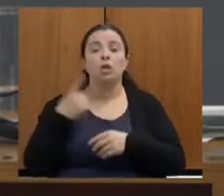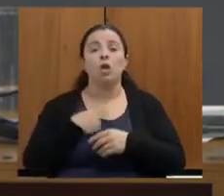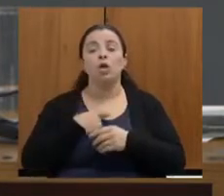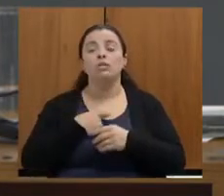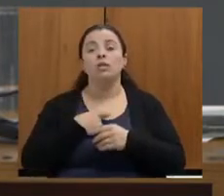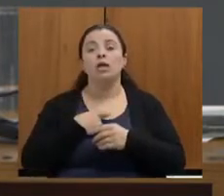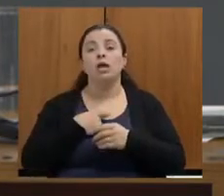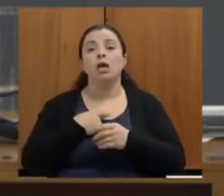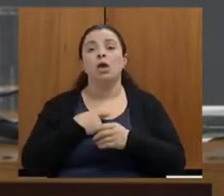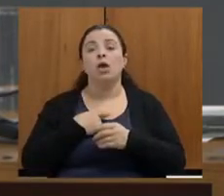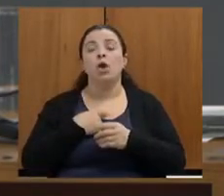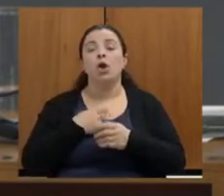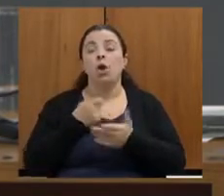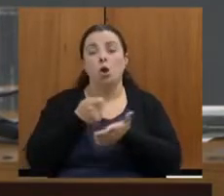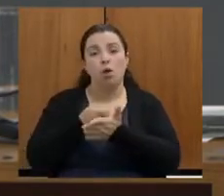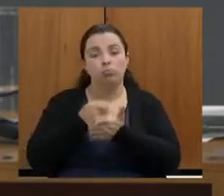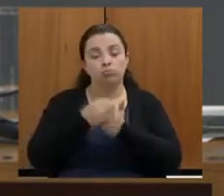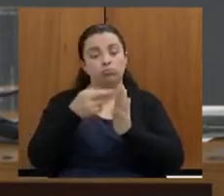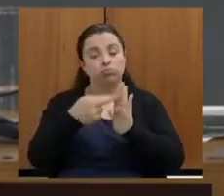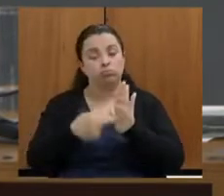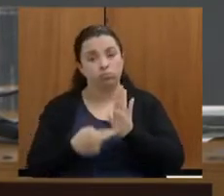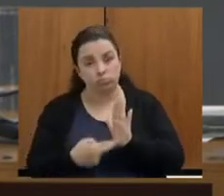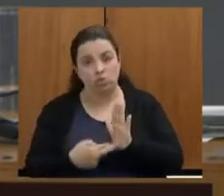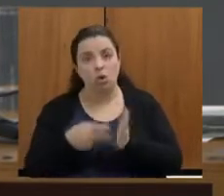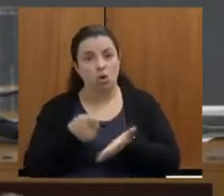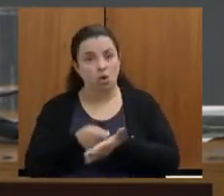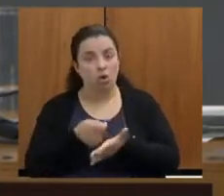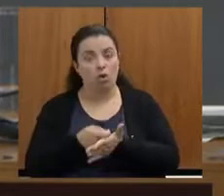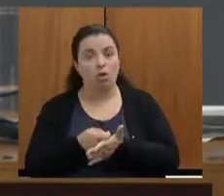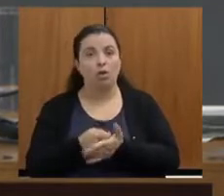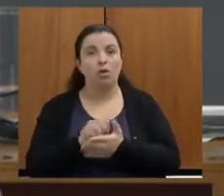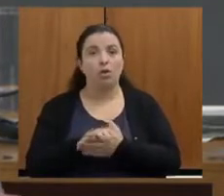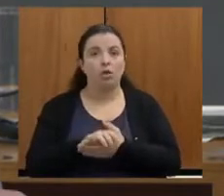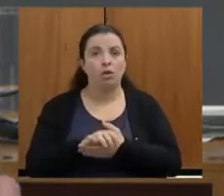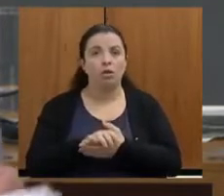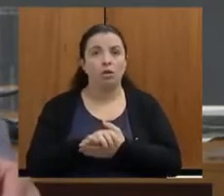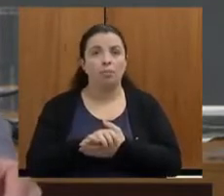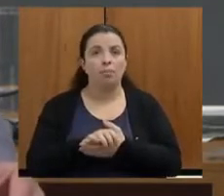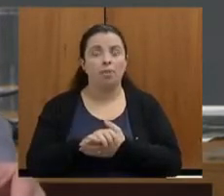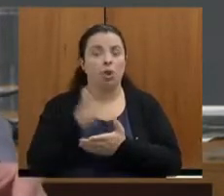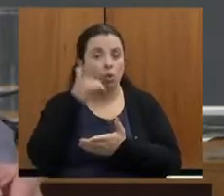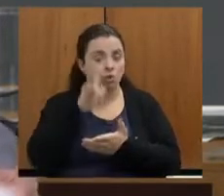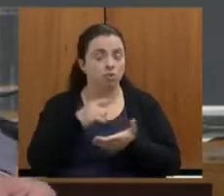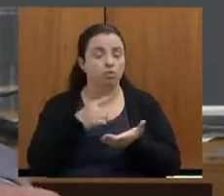pressuposto para a efetivação dos acordos e eixos norteadores